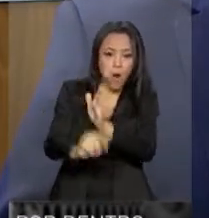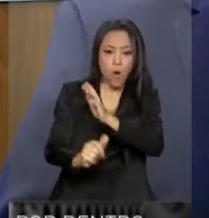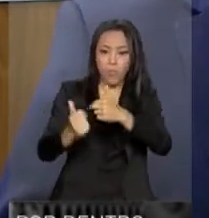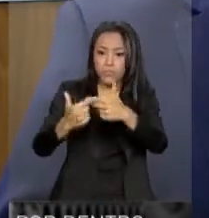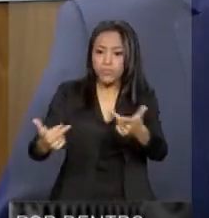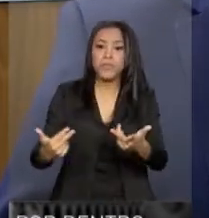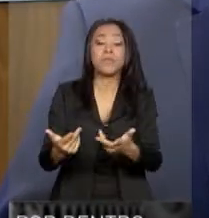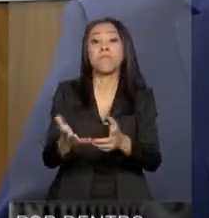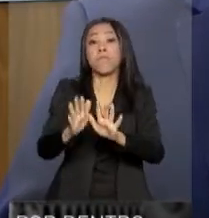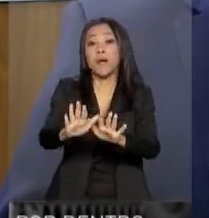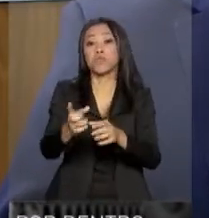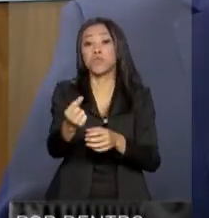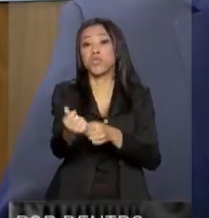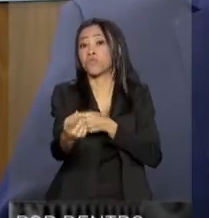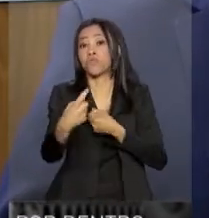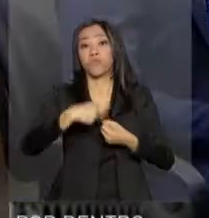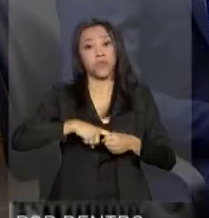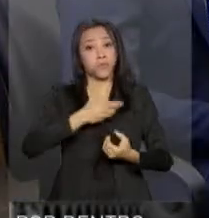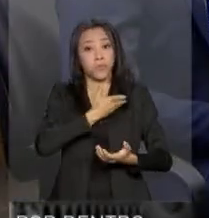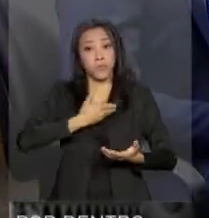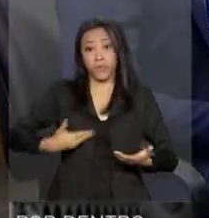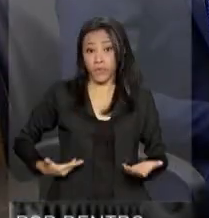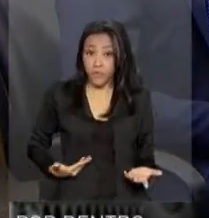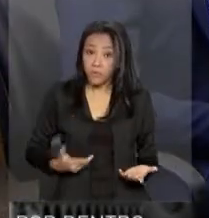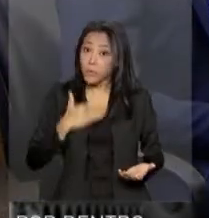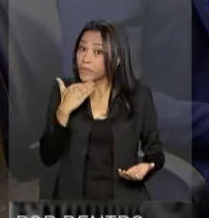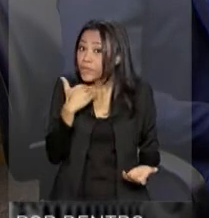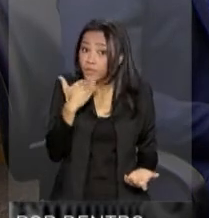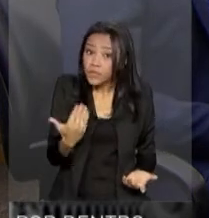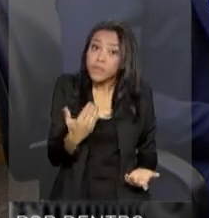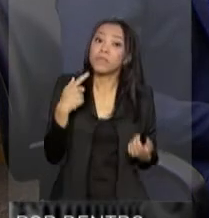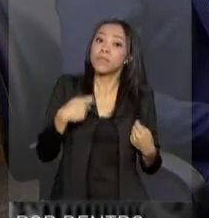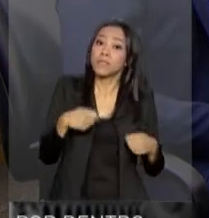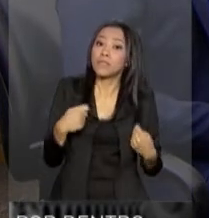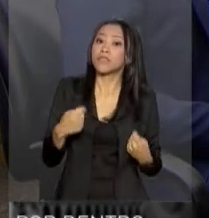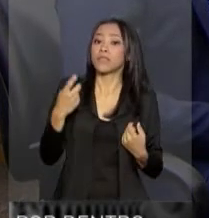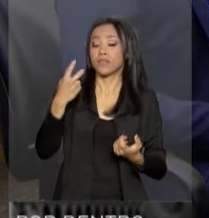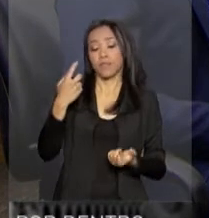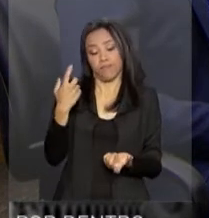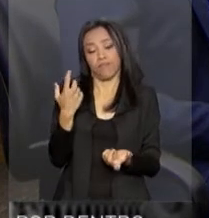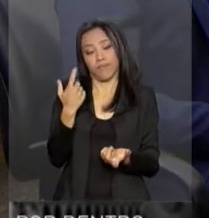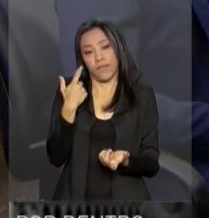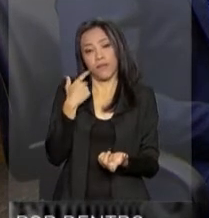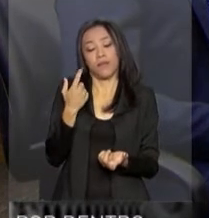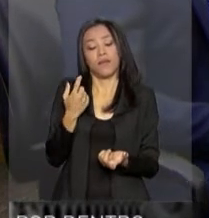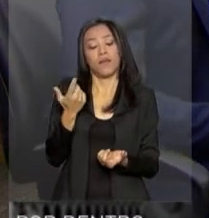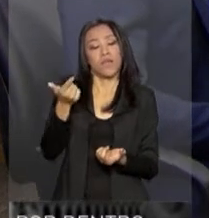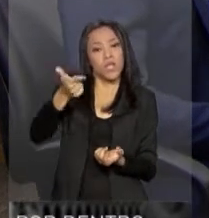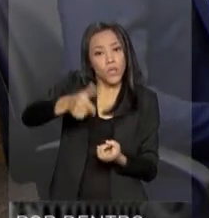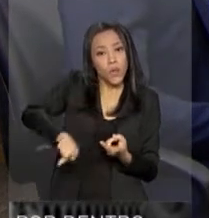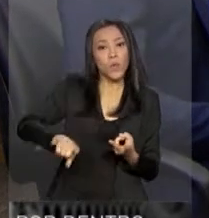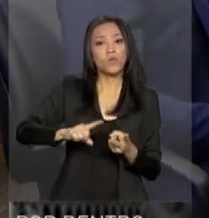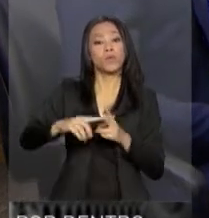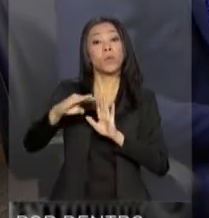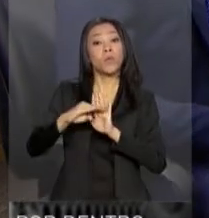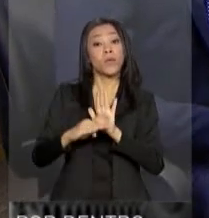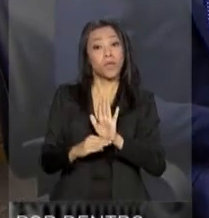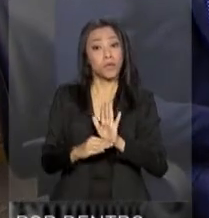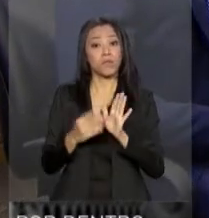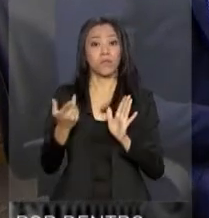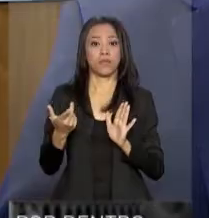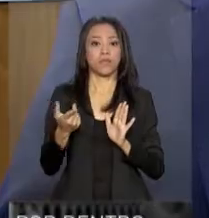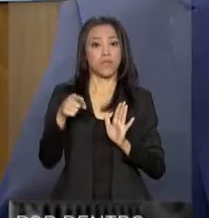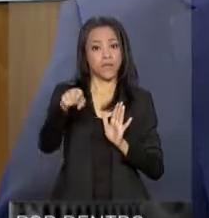recursos novamente para dentro do governo para os cofres públicos principal mendes se submetem a programas de integridade que são